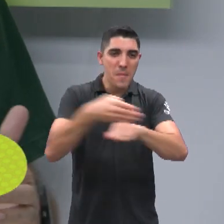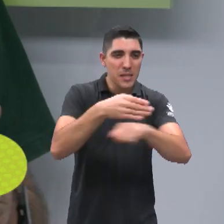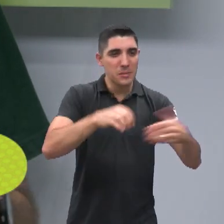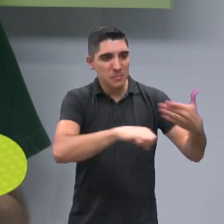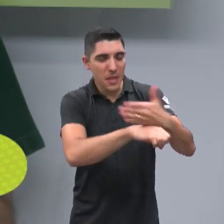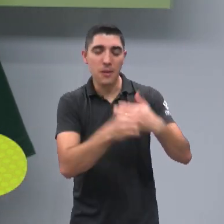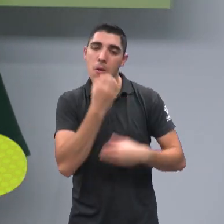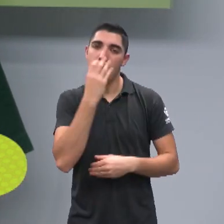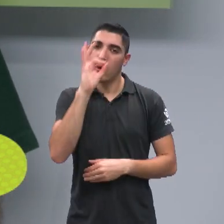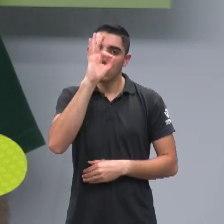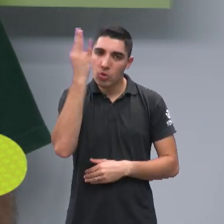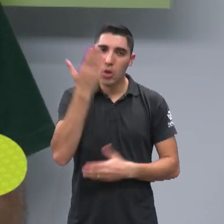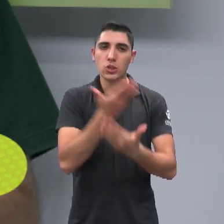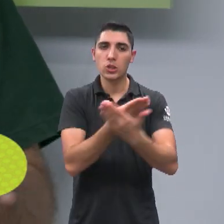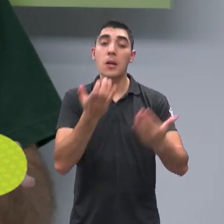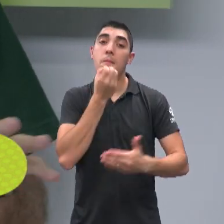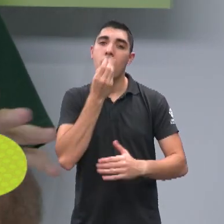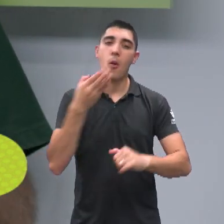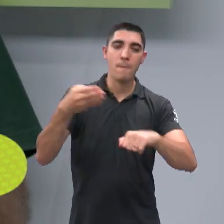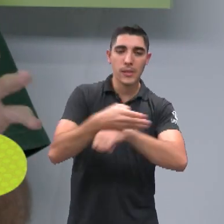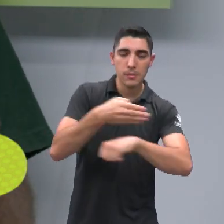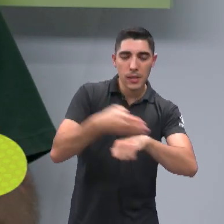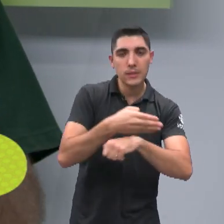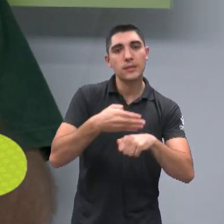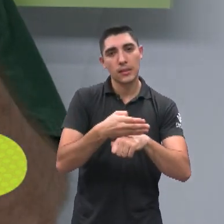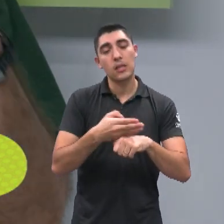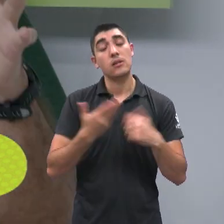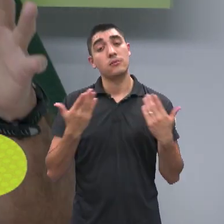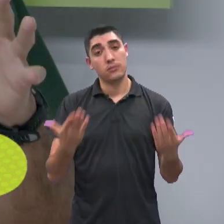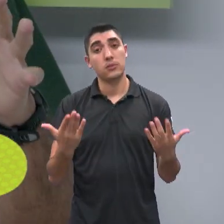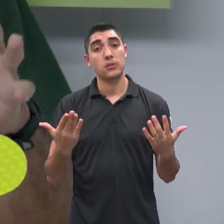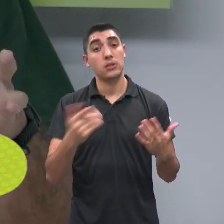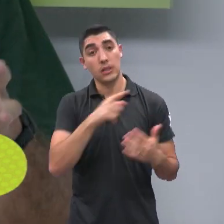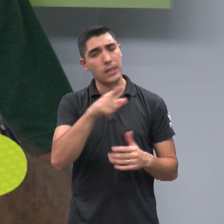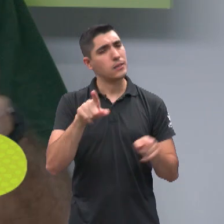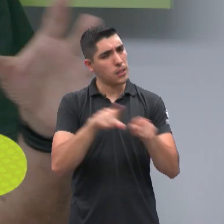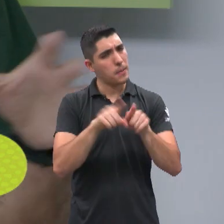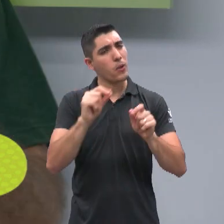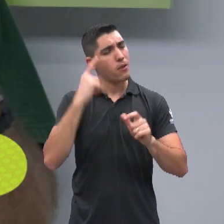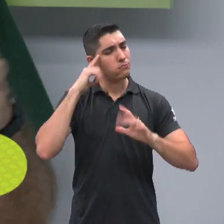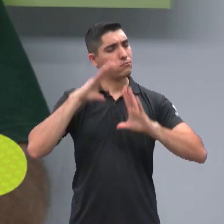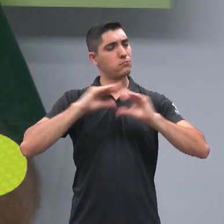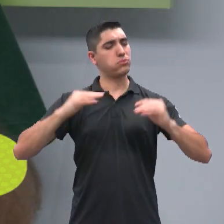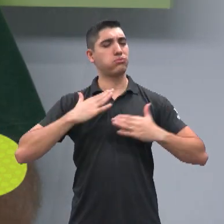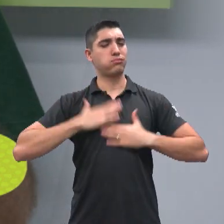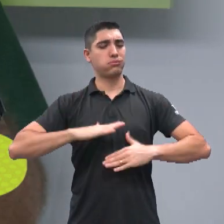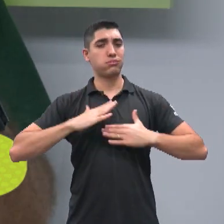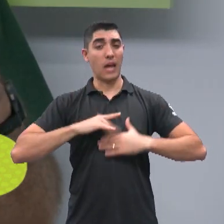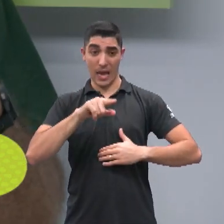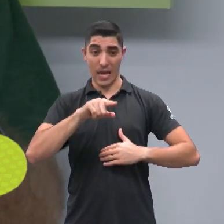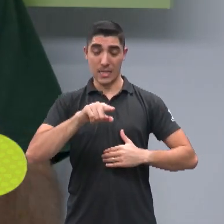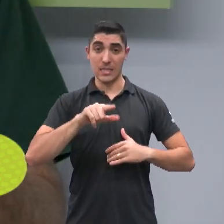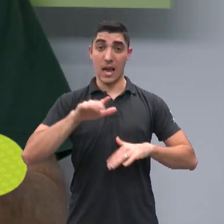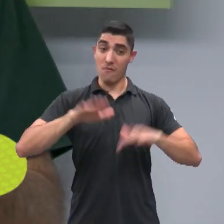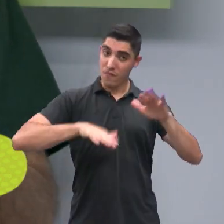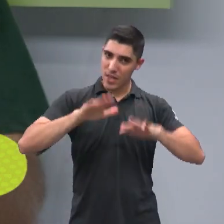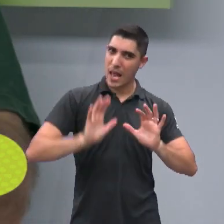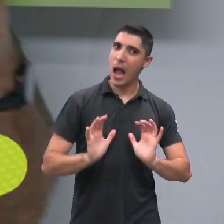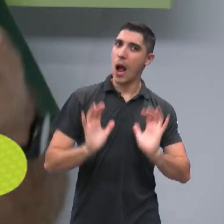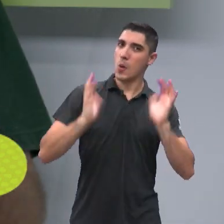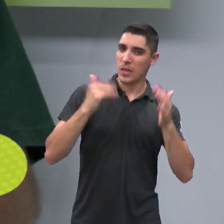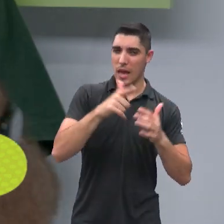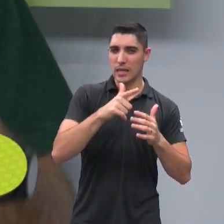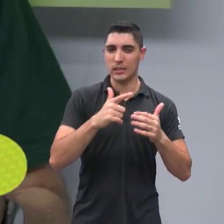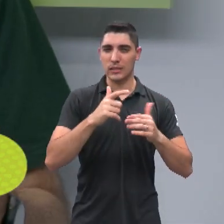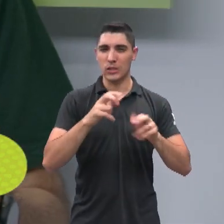bons jogos para quem for participar e vá com a cabeça tranquila que esses jogos, a Copa Popular, às vezes, não a Copa Popular, mas